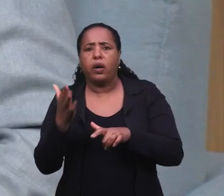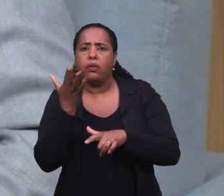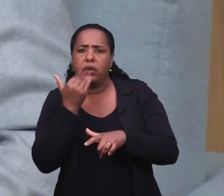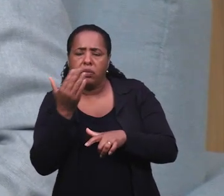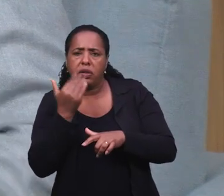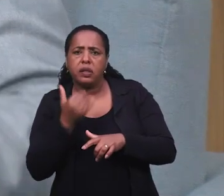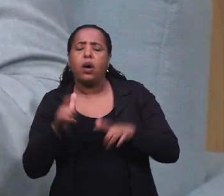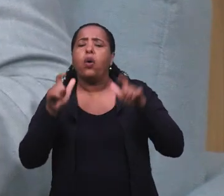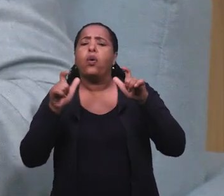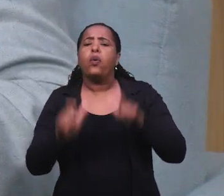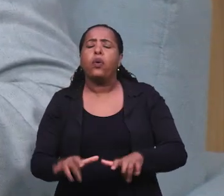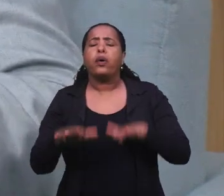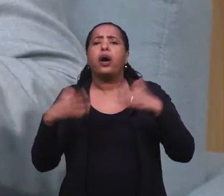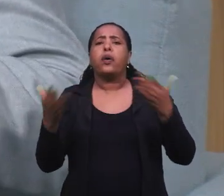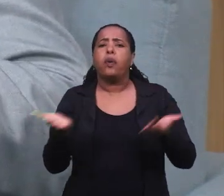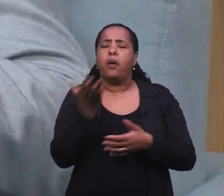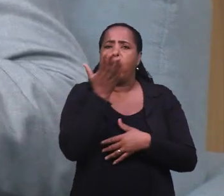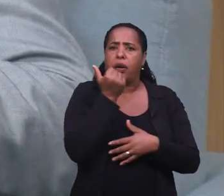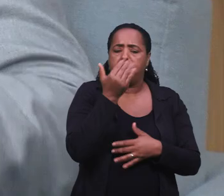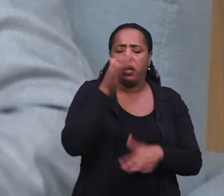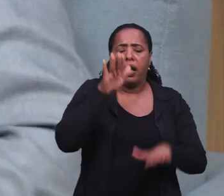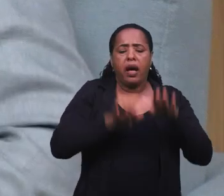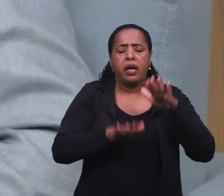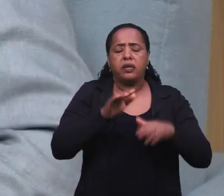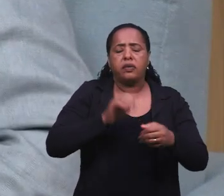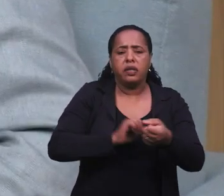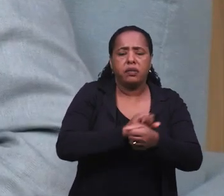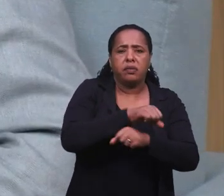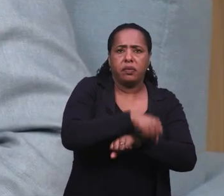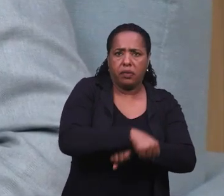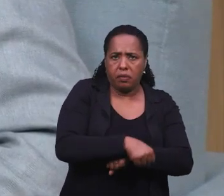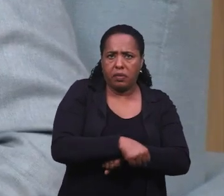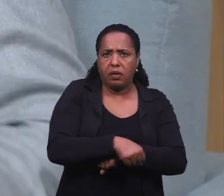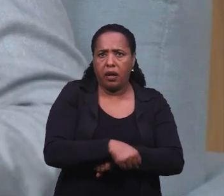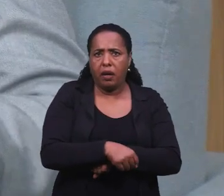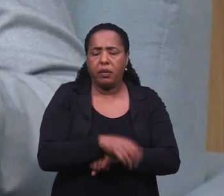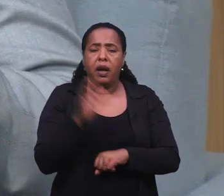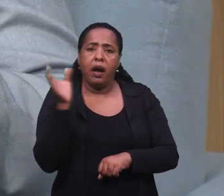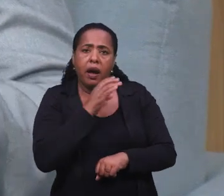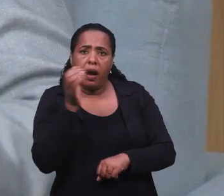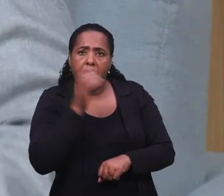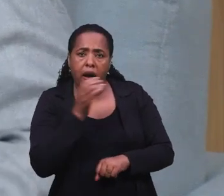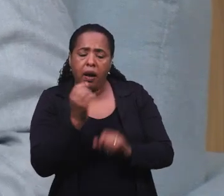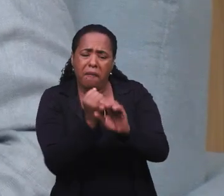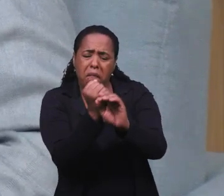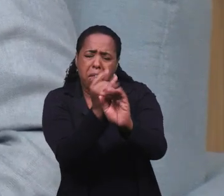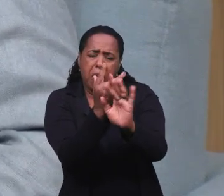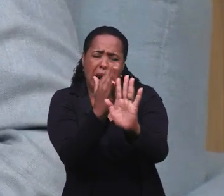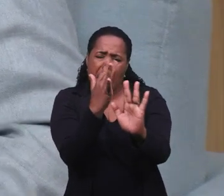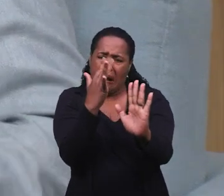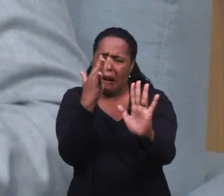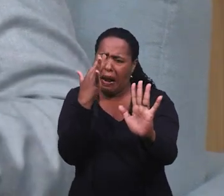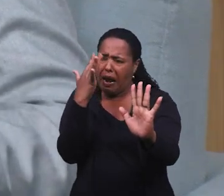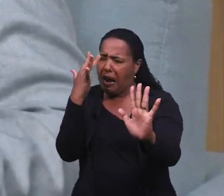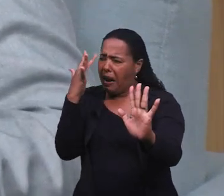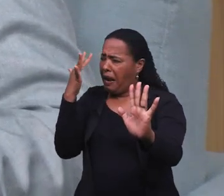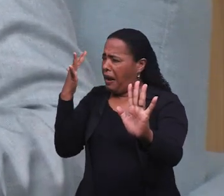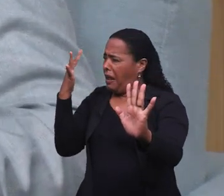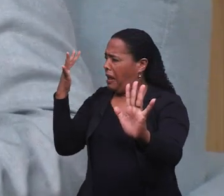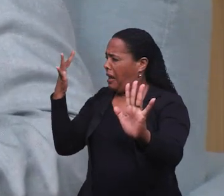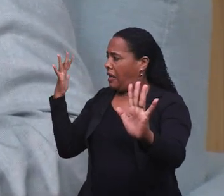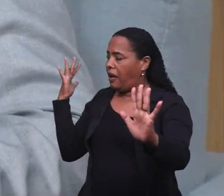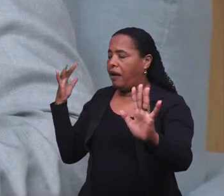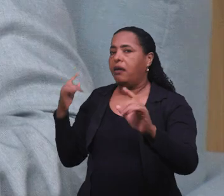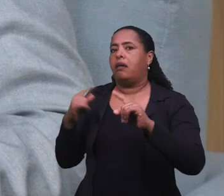na igreja, então presta atenção, fique atento. Às vezes é um idoso que tem uma dificuldade na visão. E como que nós